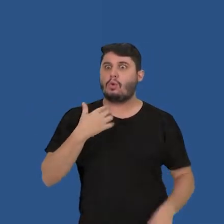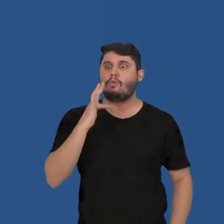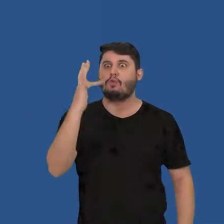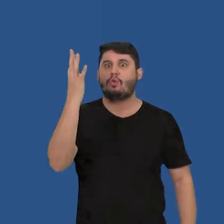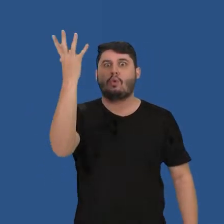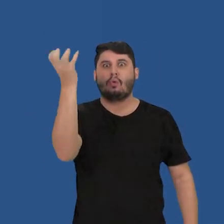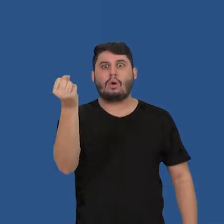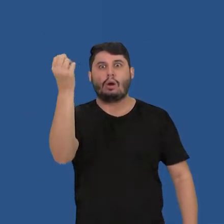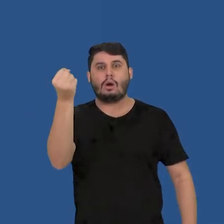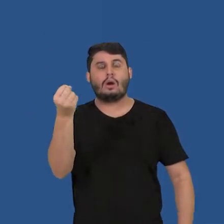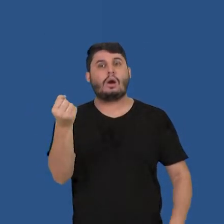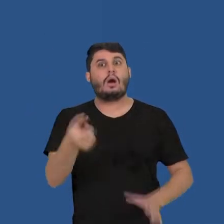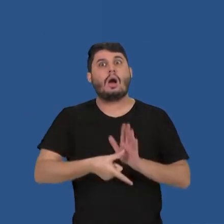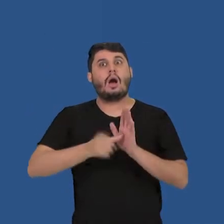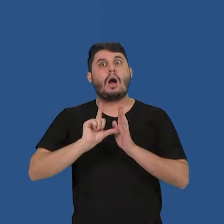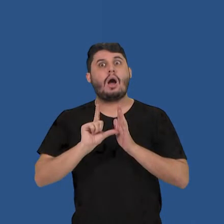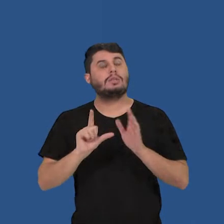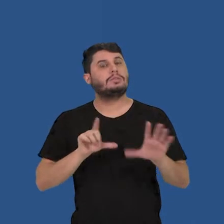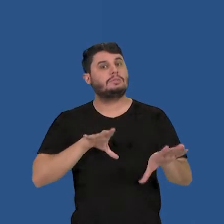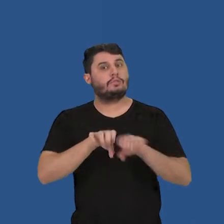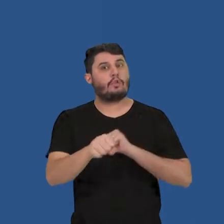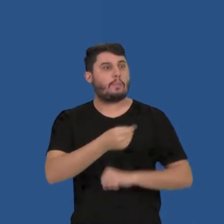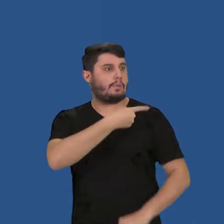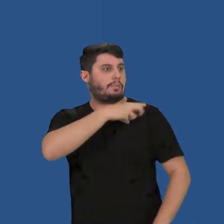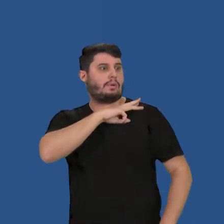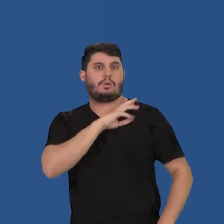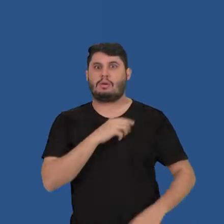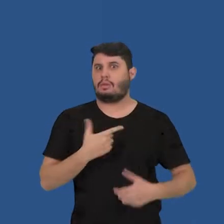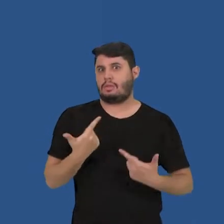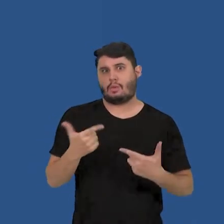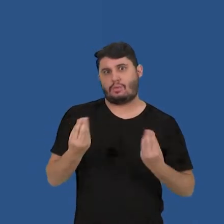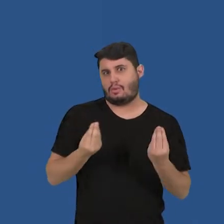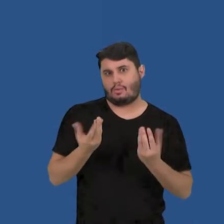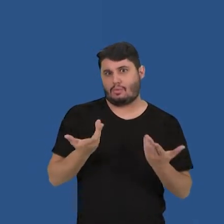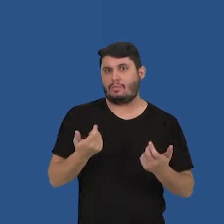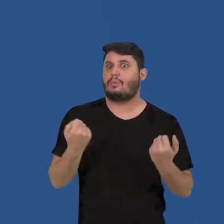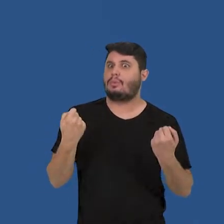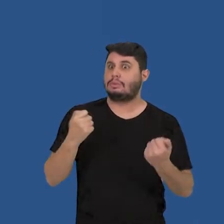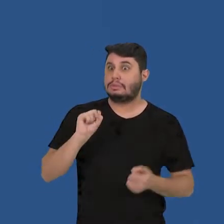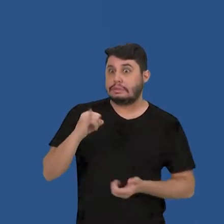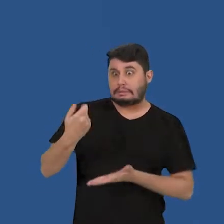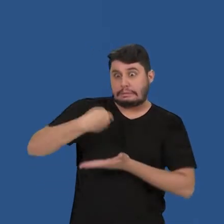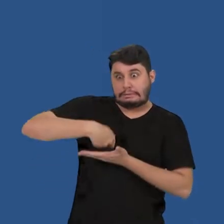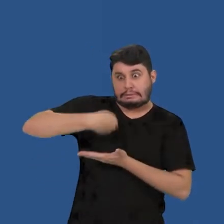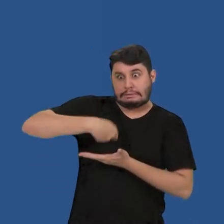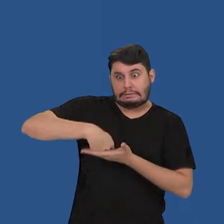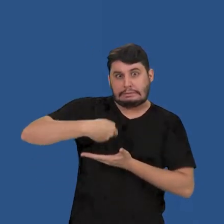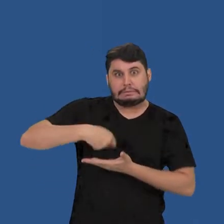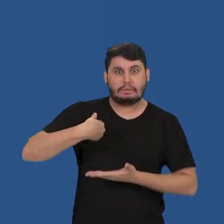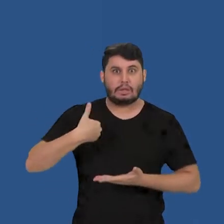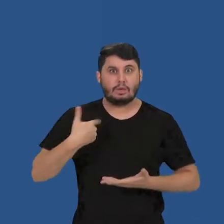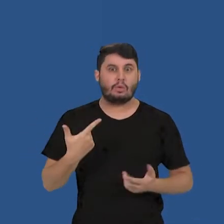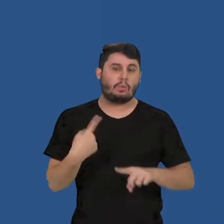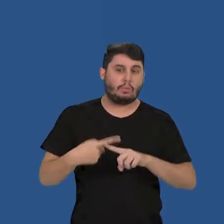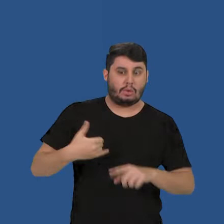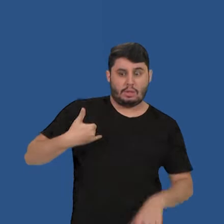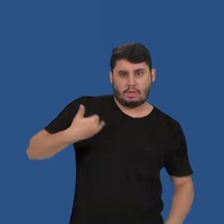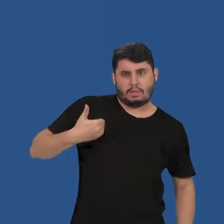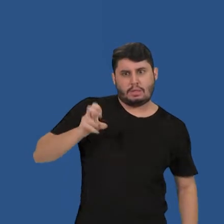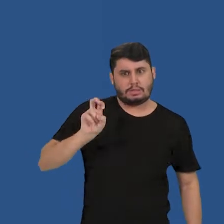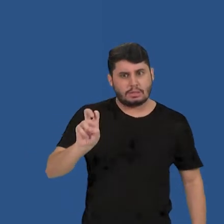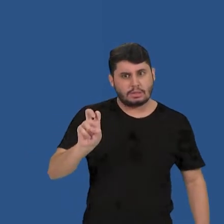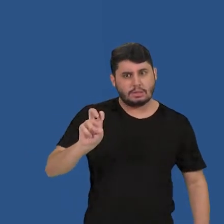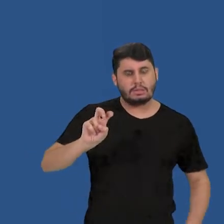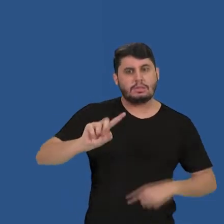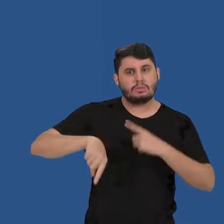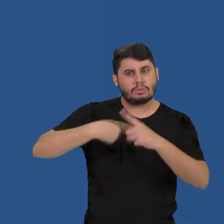antes de me graduar do high school, que é o ensino médio, nesse ritmo de cobrança. Ou seja, quando eu tinha 5, queria que eu fosse um rapazinho. Quando eu tinha 10, que eu fosse mais